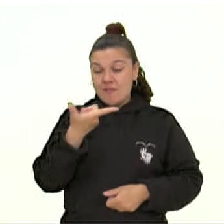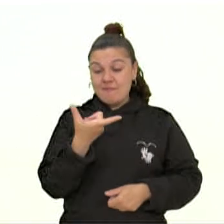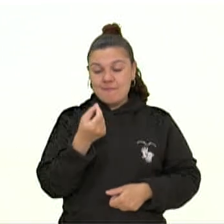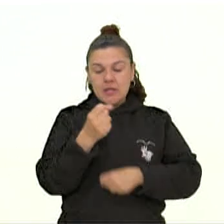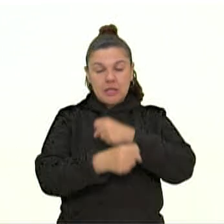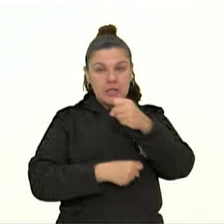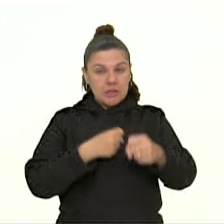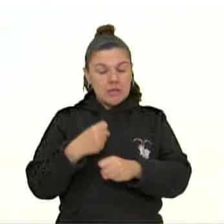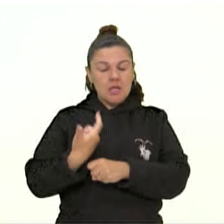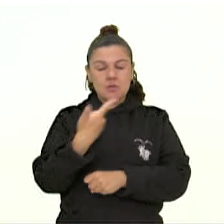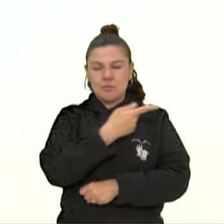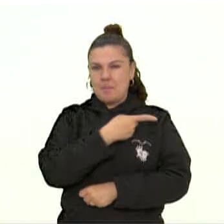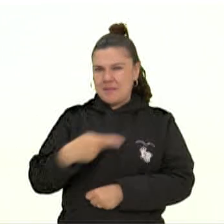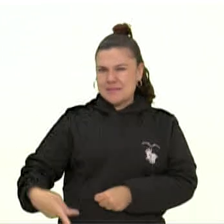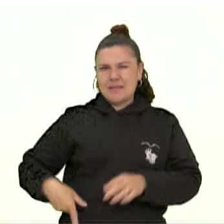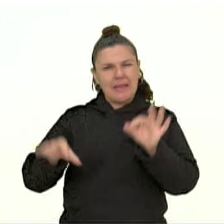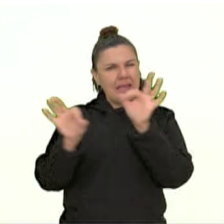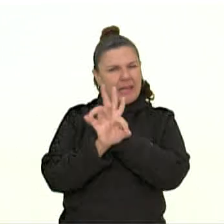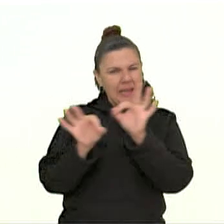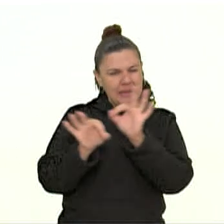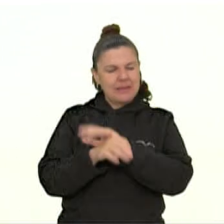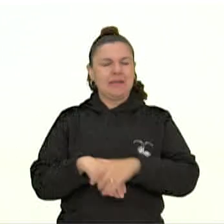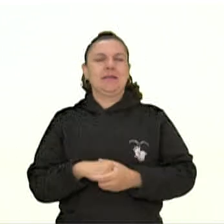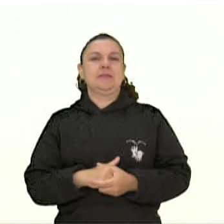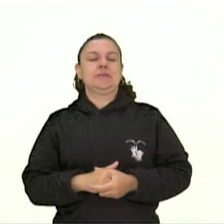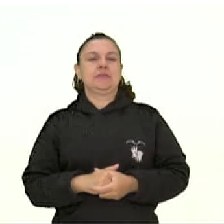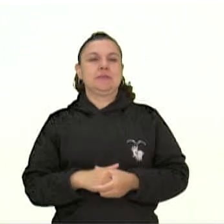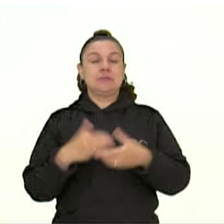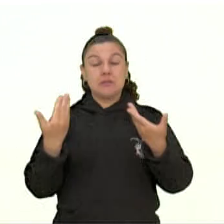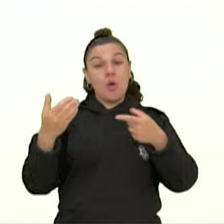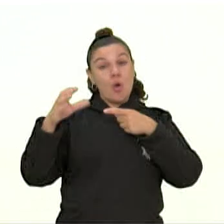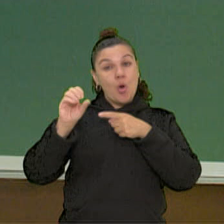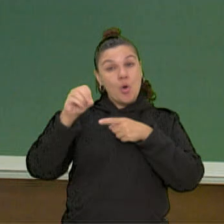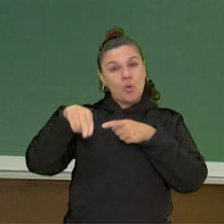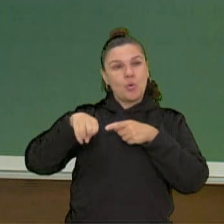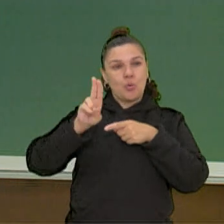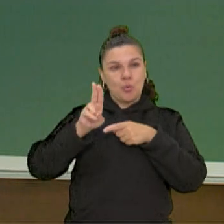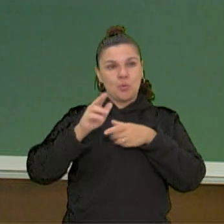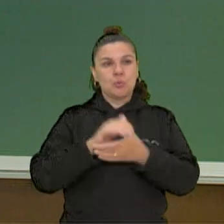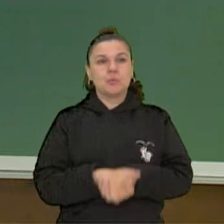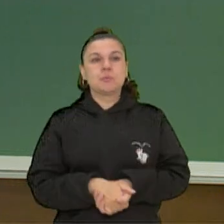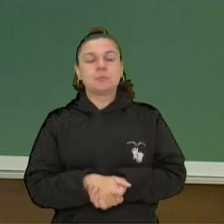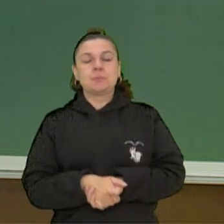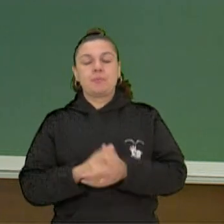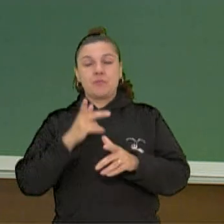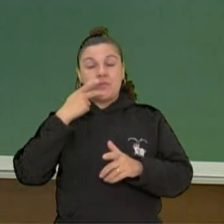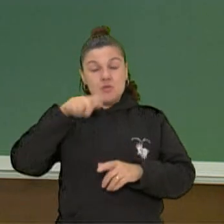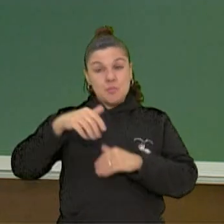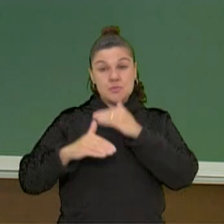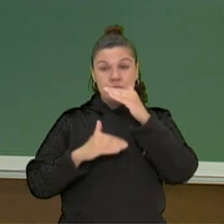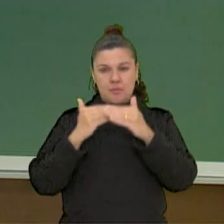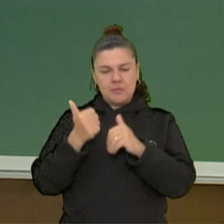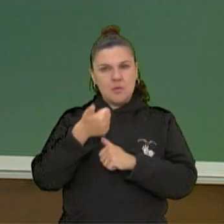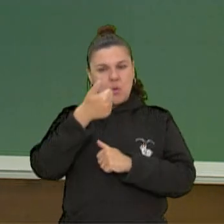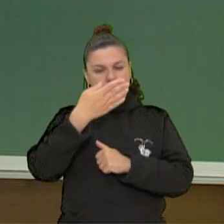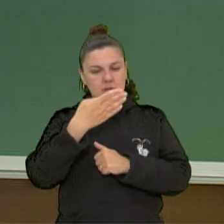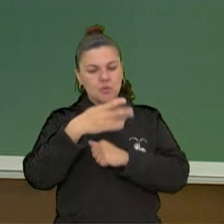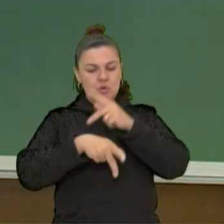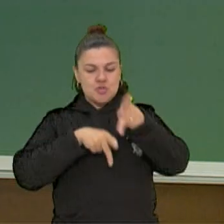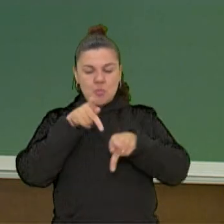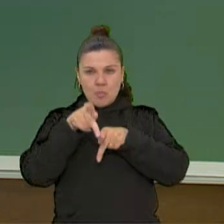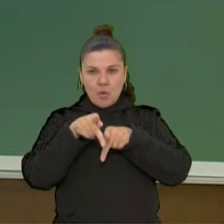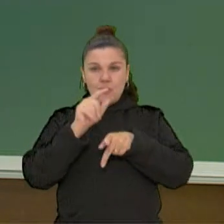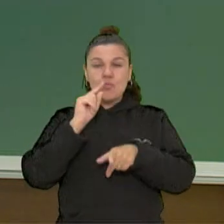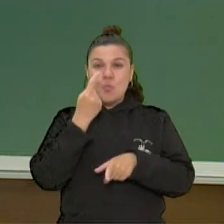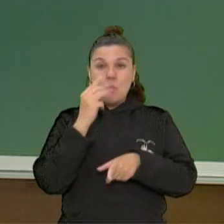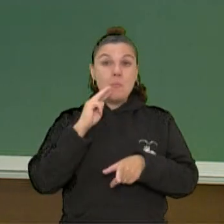vivem sem esse governo. Segundo o programa da ONU, o PNUD, né, para o desenvolvimento, 14% da população, mais de